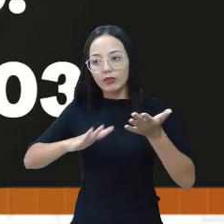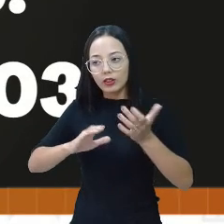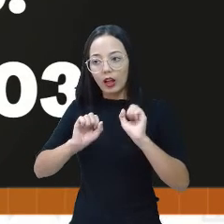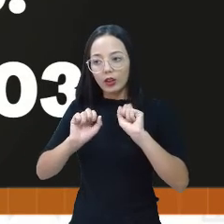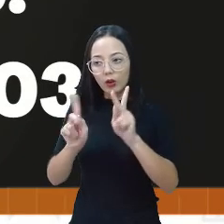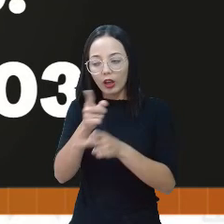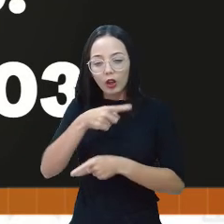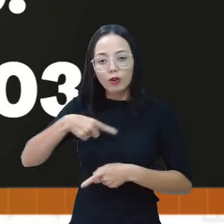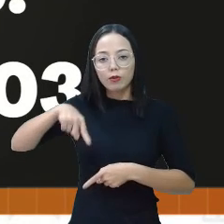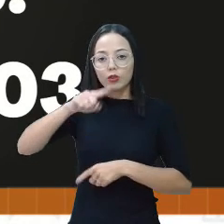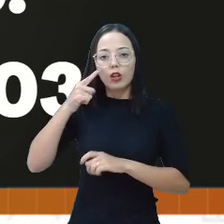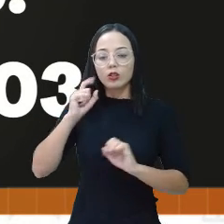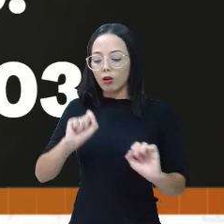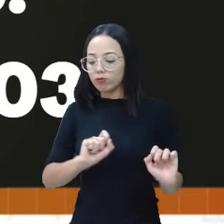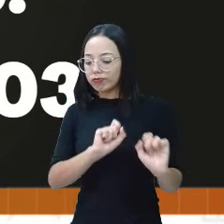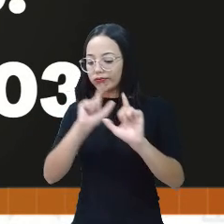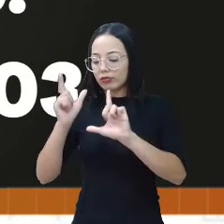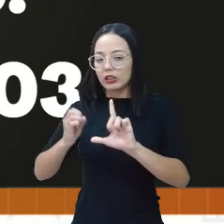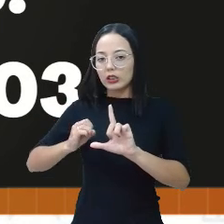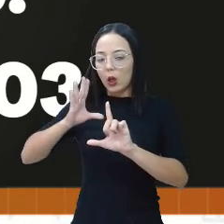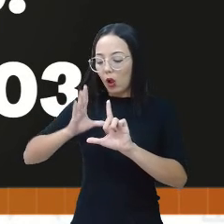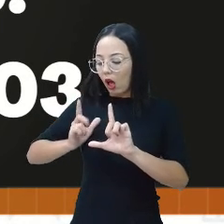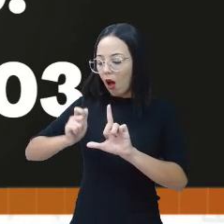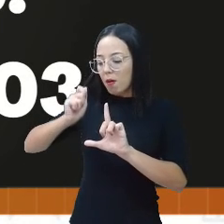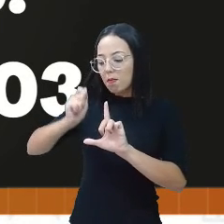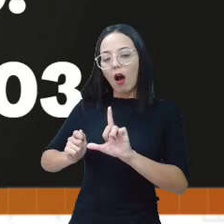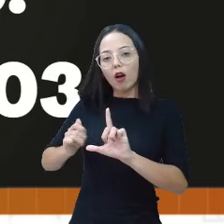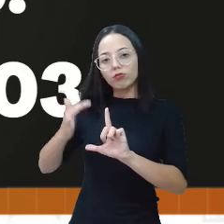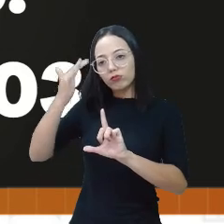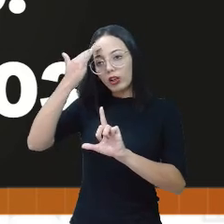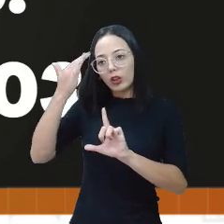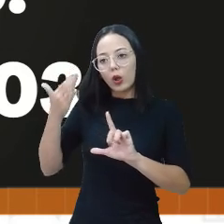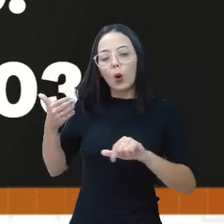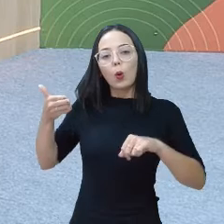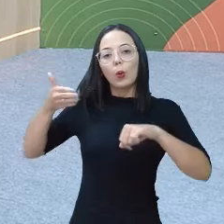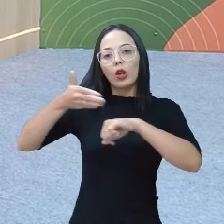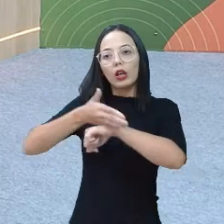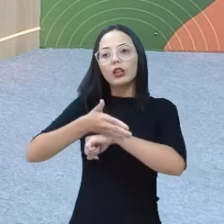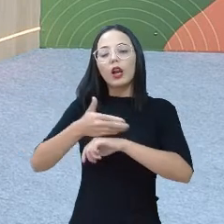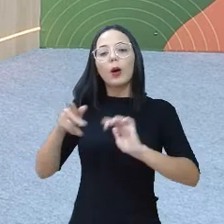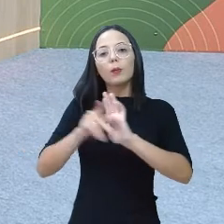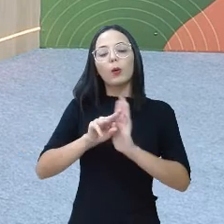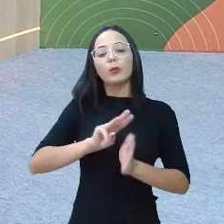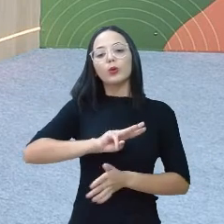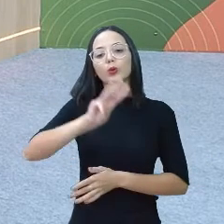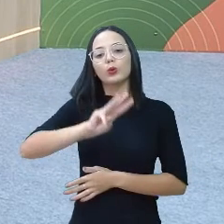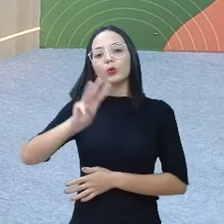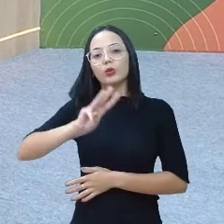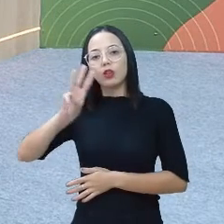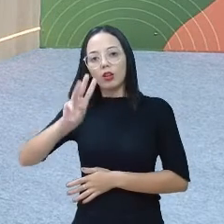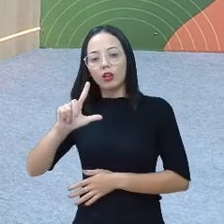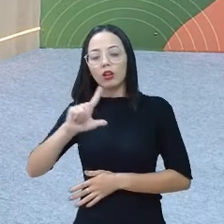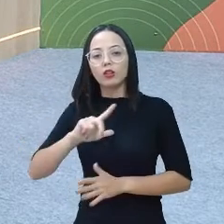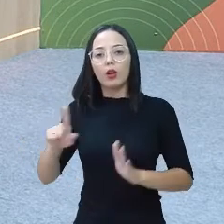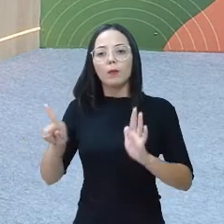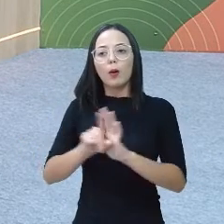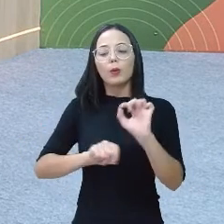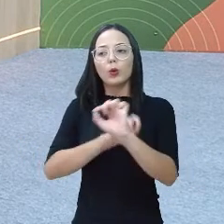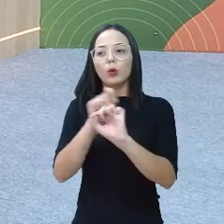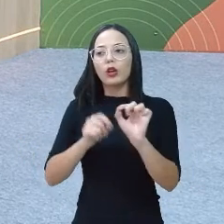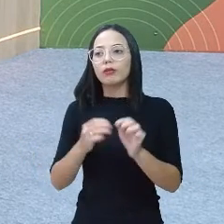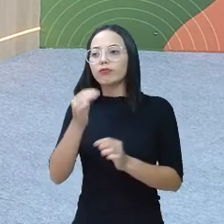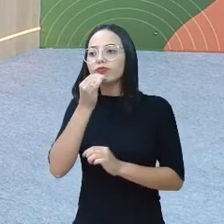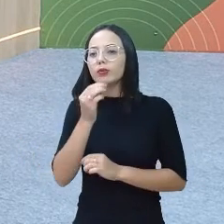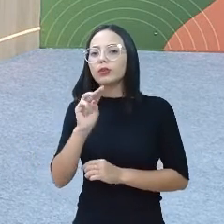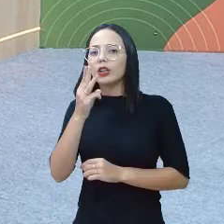você aponta aí o seu celular para o QR Code, que vai mandar você para esse site, onde lá você vai listar